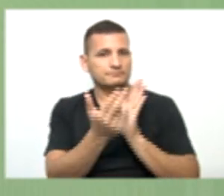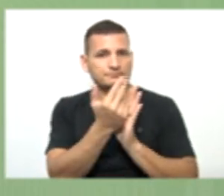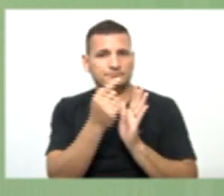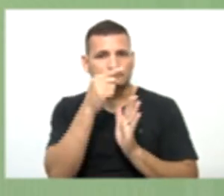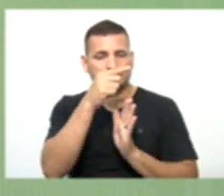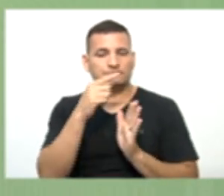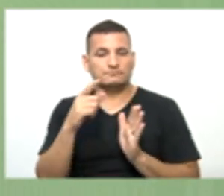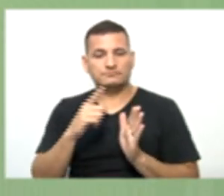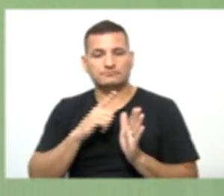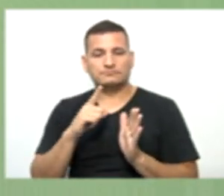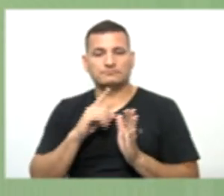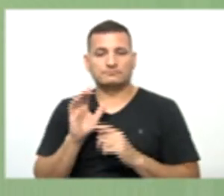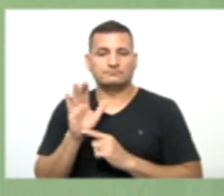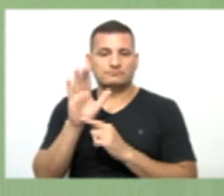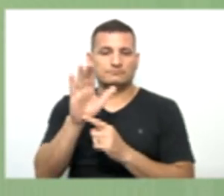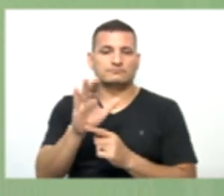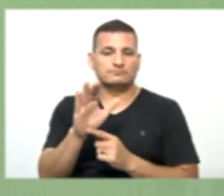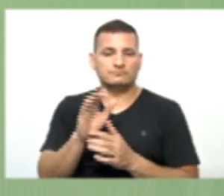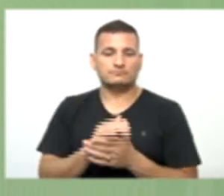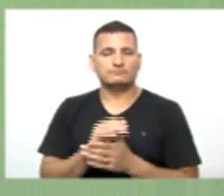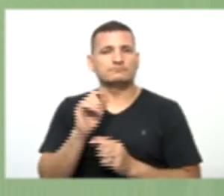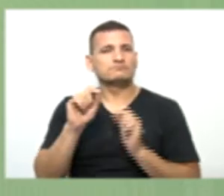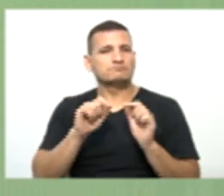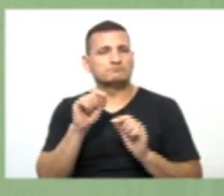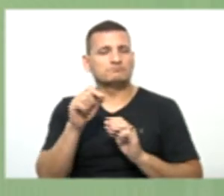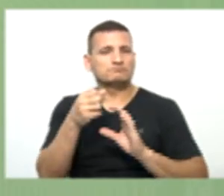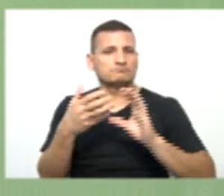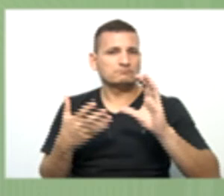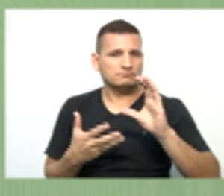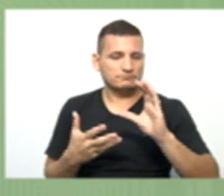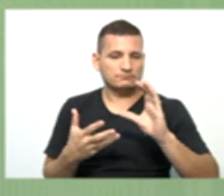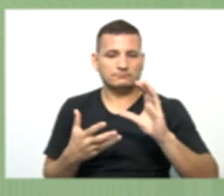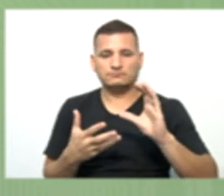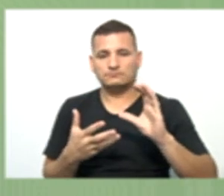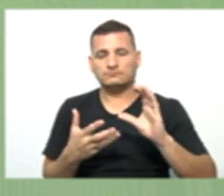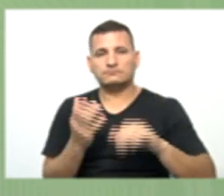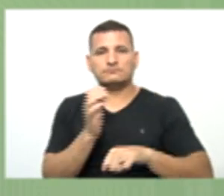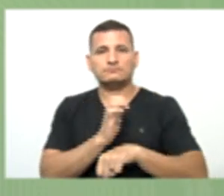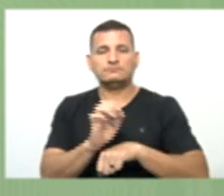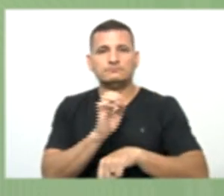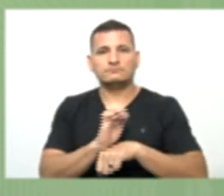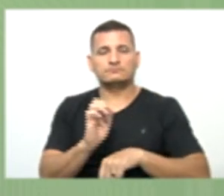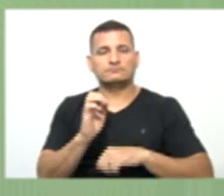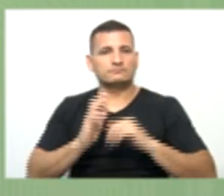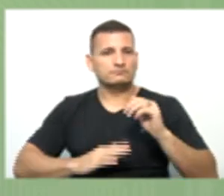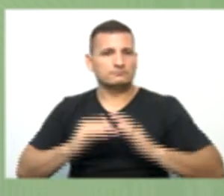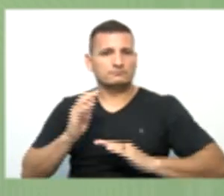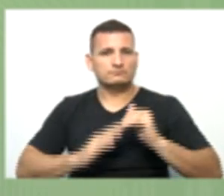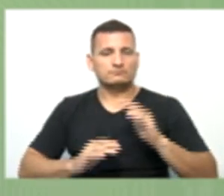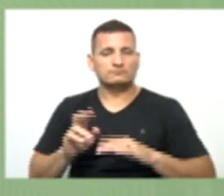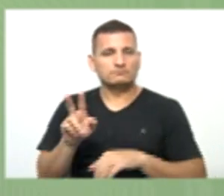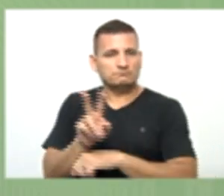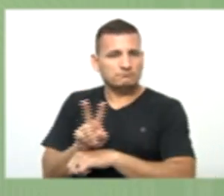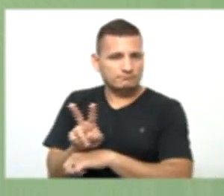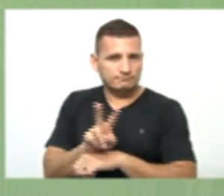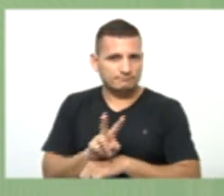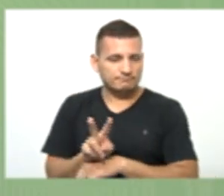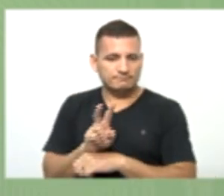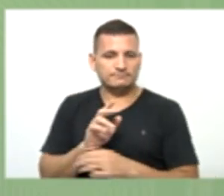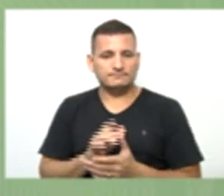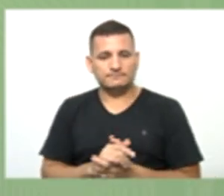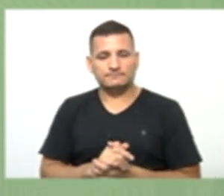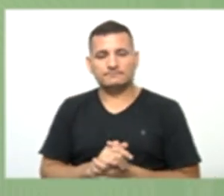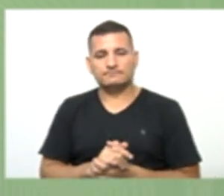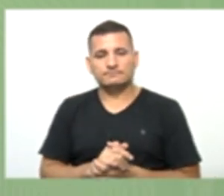nós trazemos para você o que caracteriza, então, esse estágio profissional supervisionado. Ele se